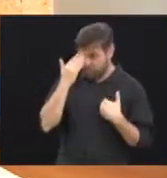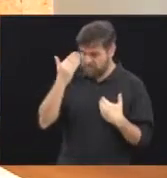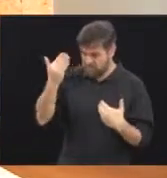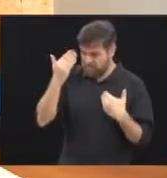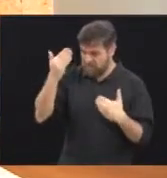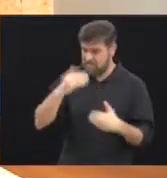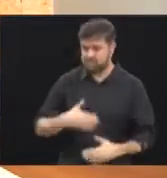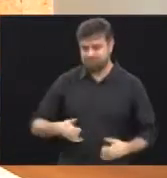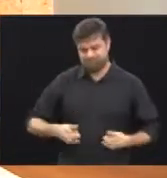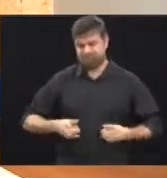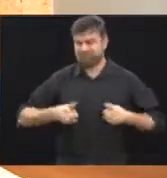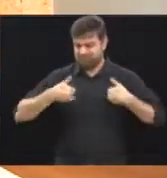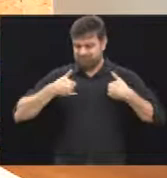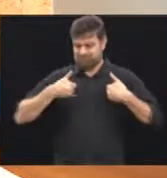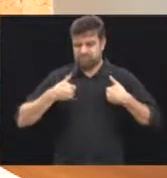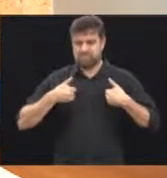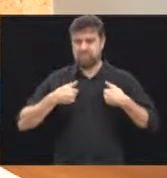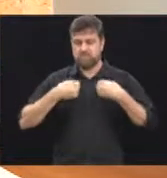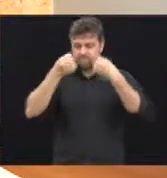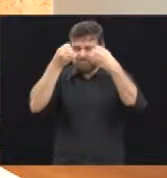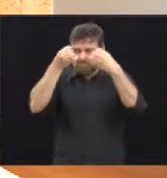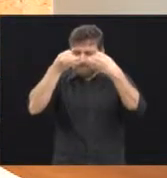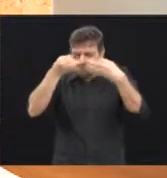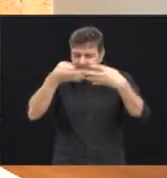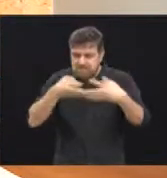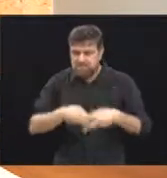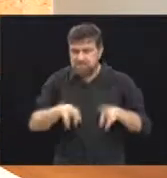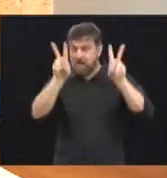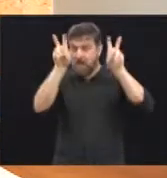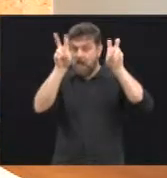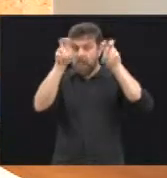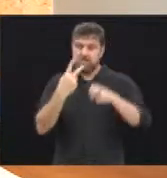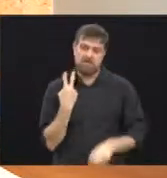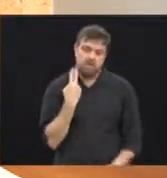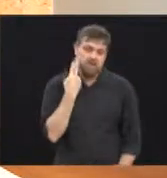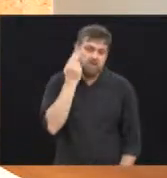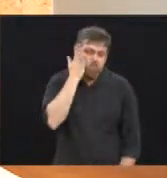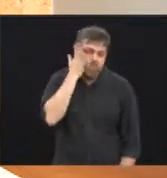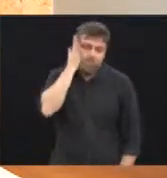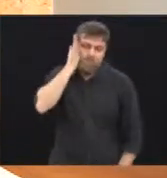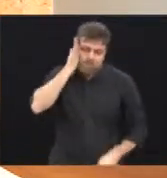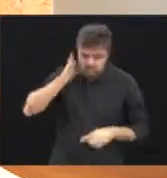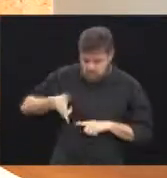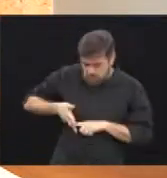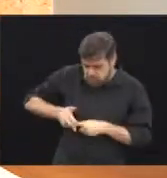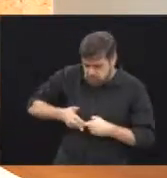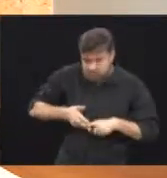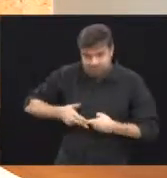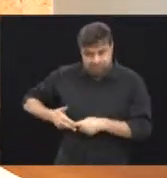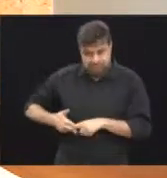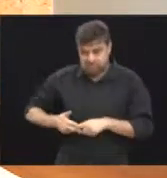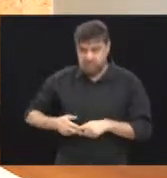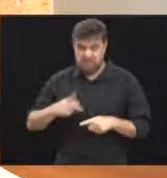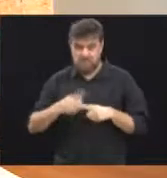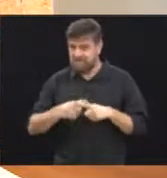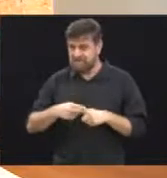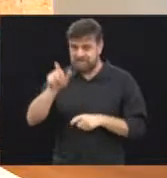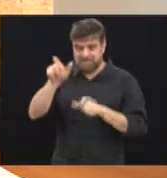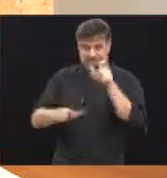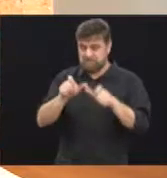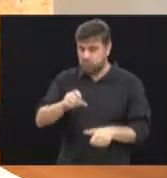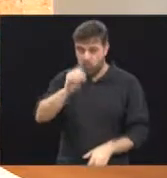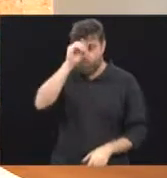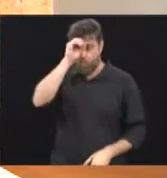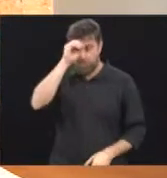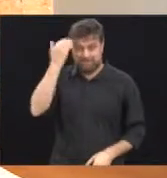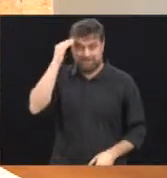Para a gente é uma honra poder explicar alguns aspectos da cirurgia plástica reparadora, que nem sempre é bastante discutida, é